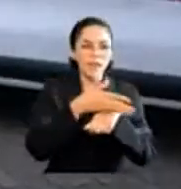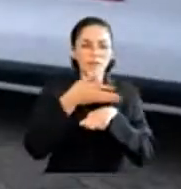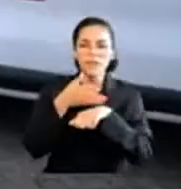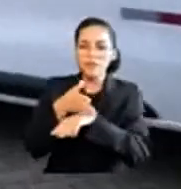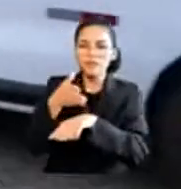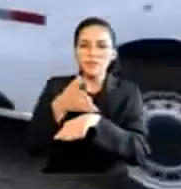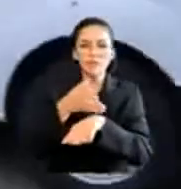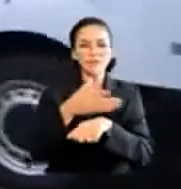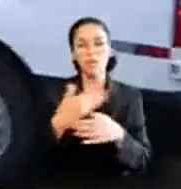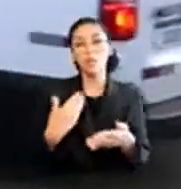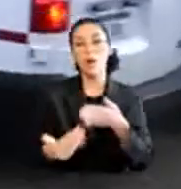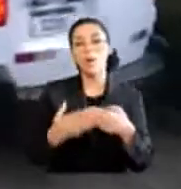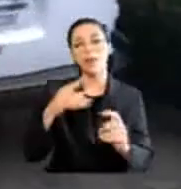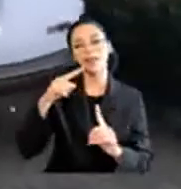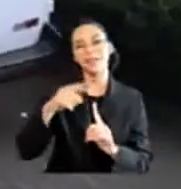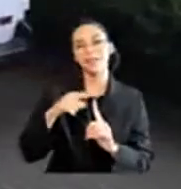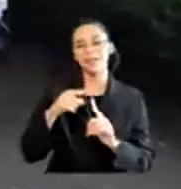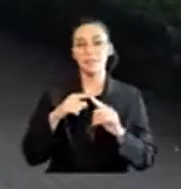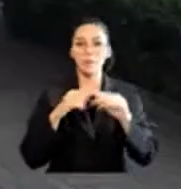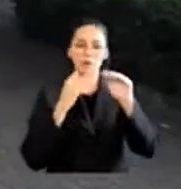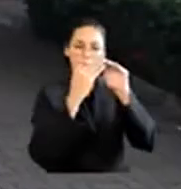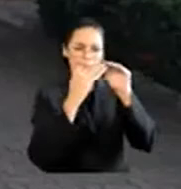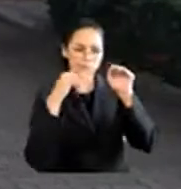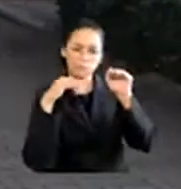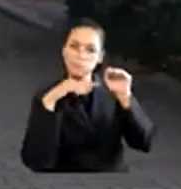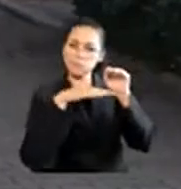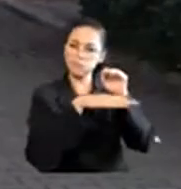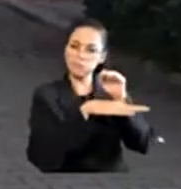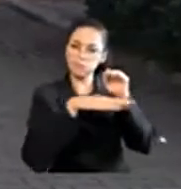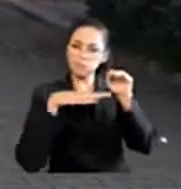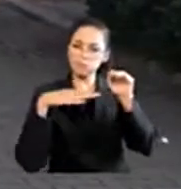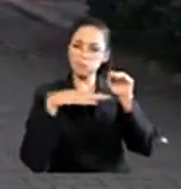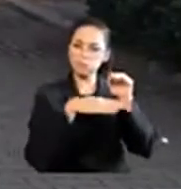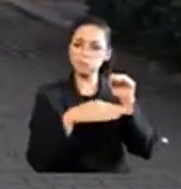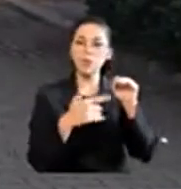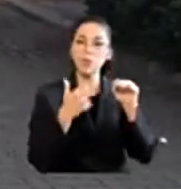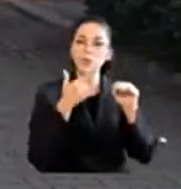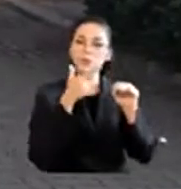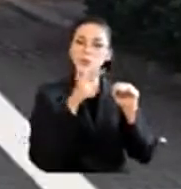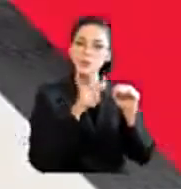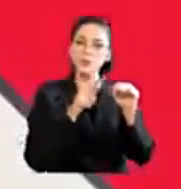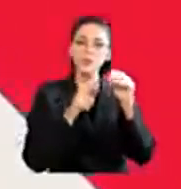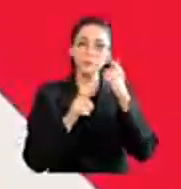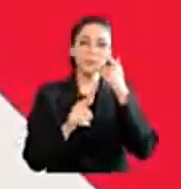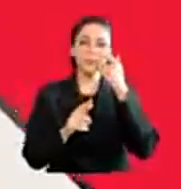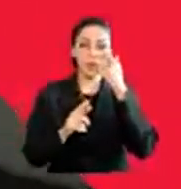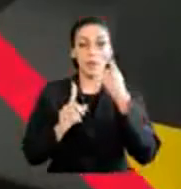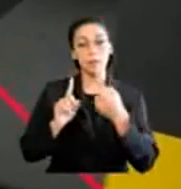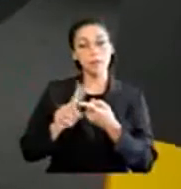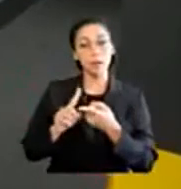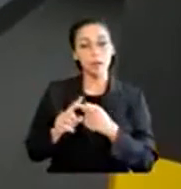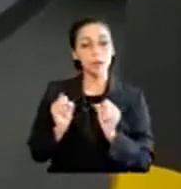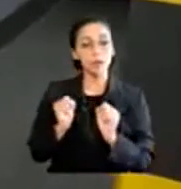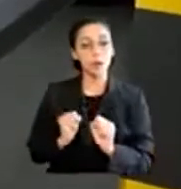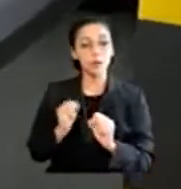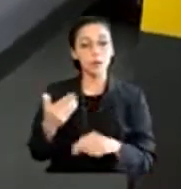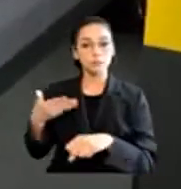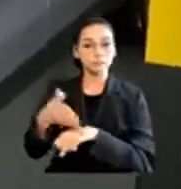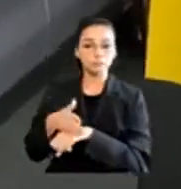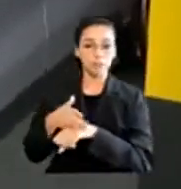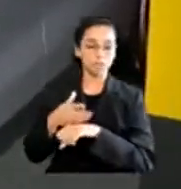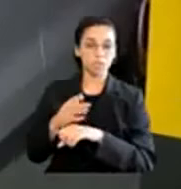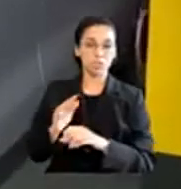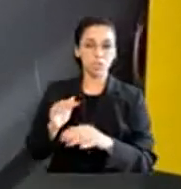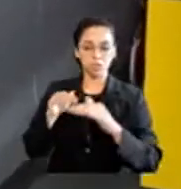qualquer tipo de garagem que possui alguma limitação de altura, além dele também caber em uma vaga de estacionamento de carro